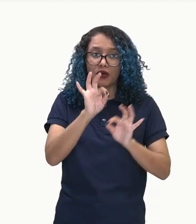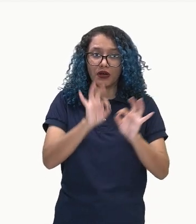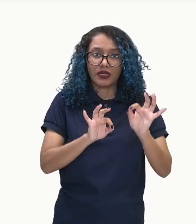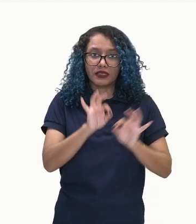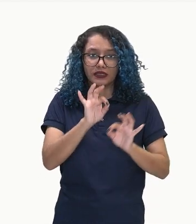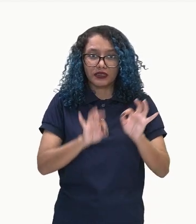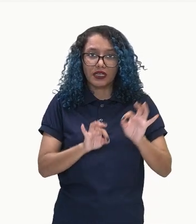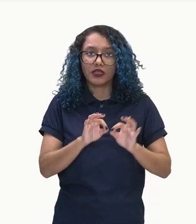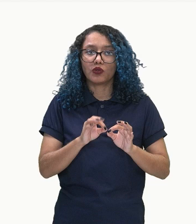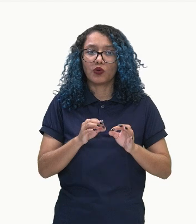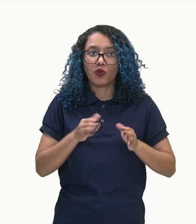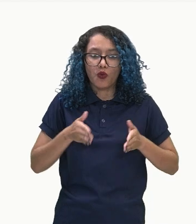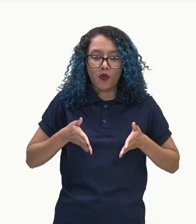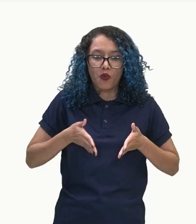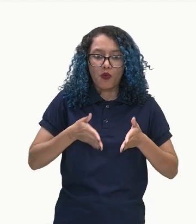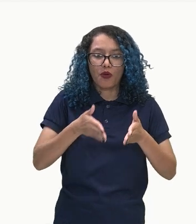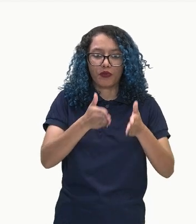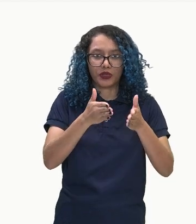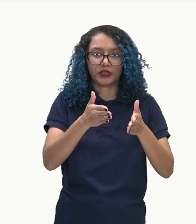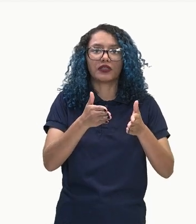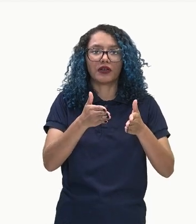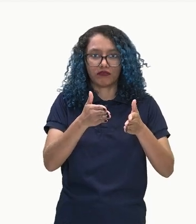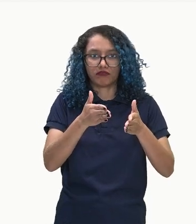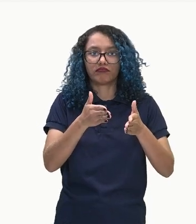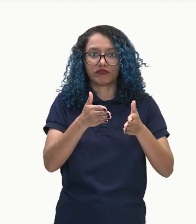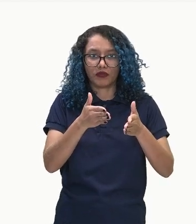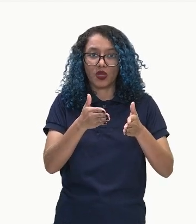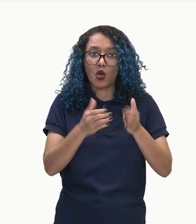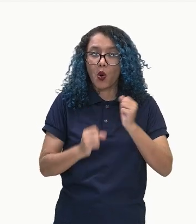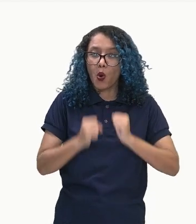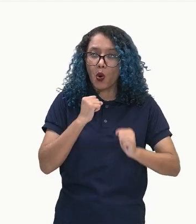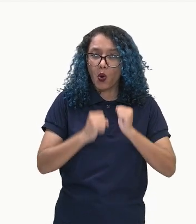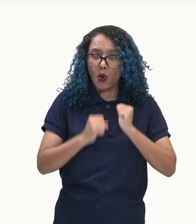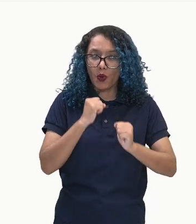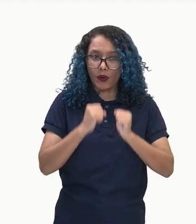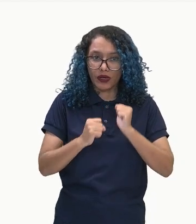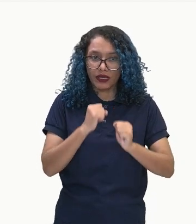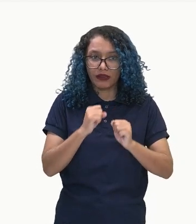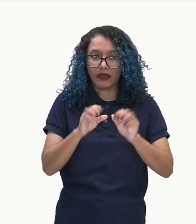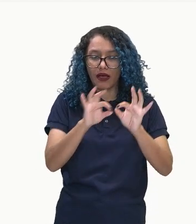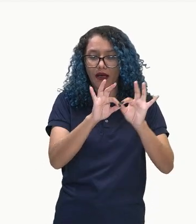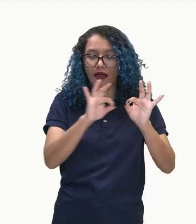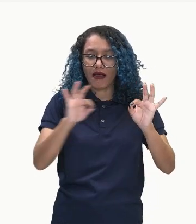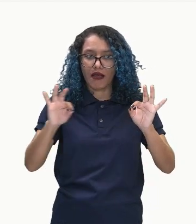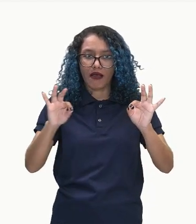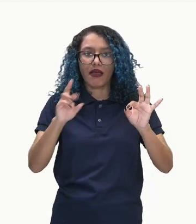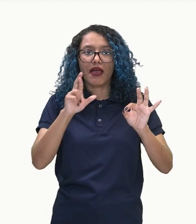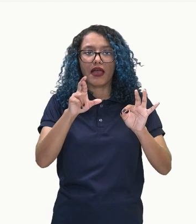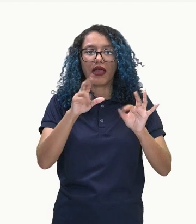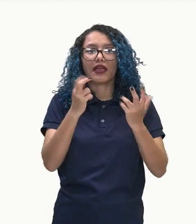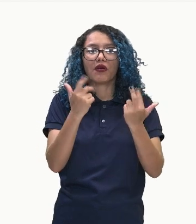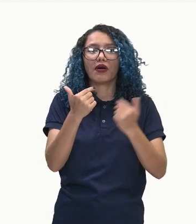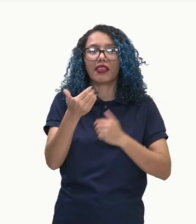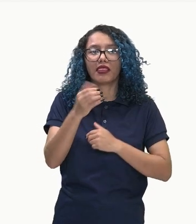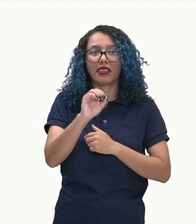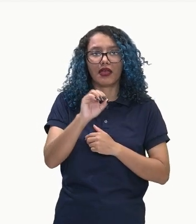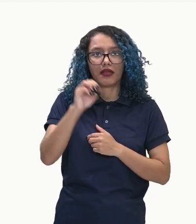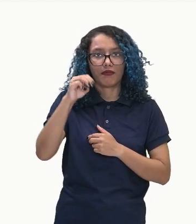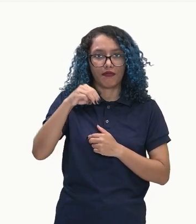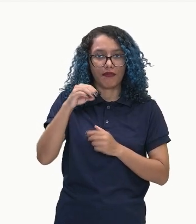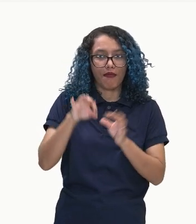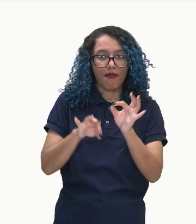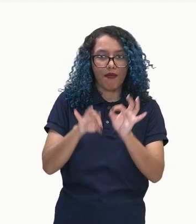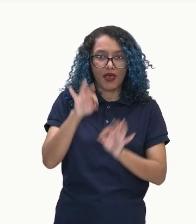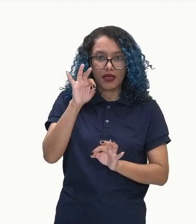escola, com raio medindo 10 metros. Opa, a questão falou para a gente o raio. Eles precisam saber o